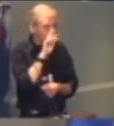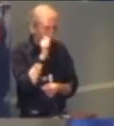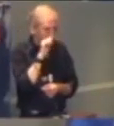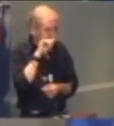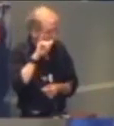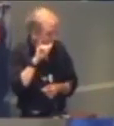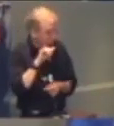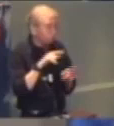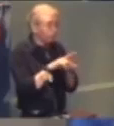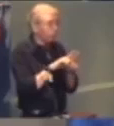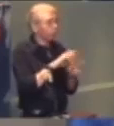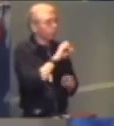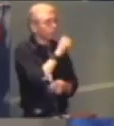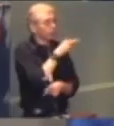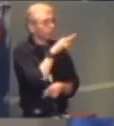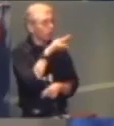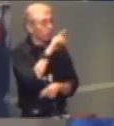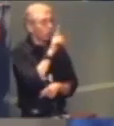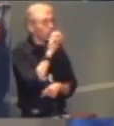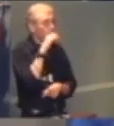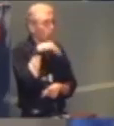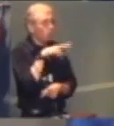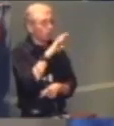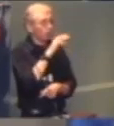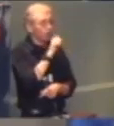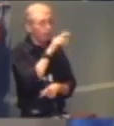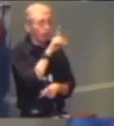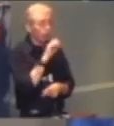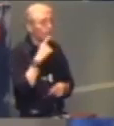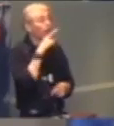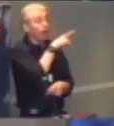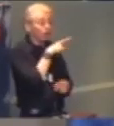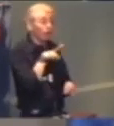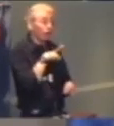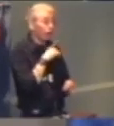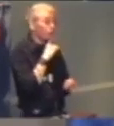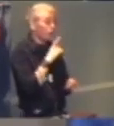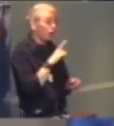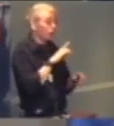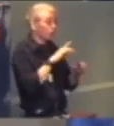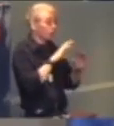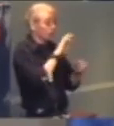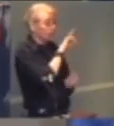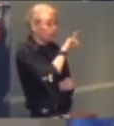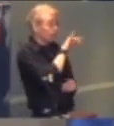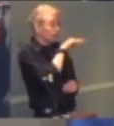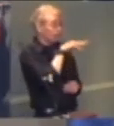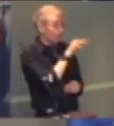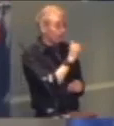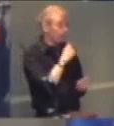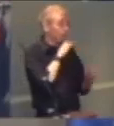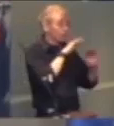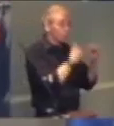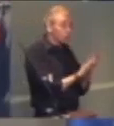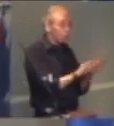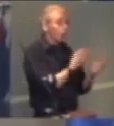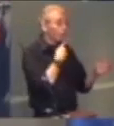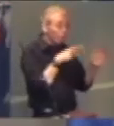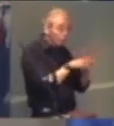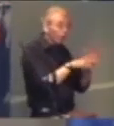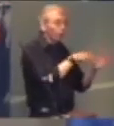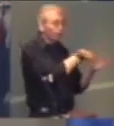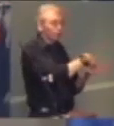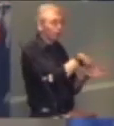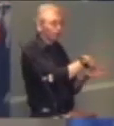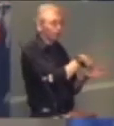Janeiro que é a clínica escola para autista que é a nossa amiga Berenice Piana juntamente com